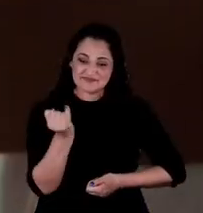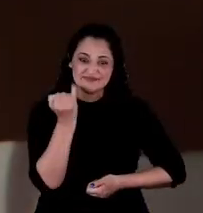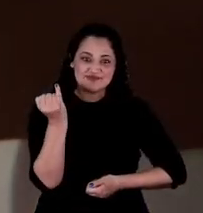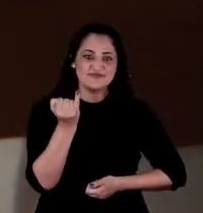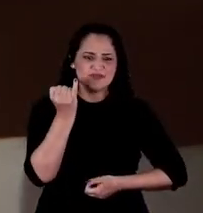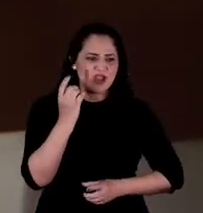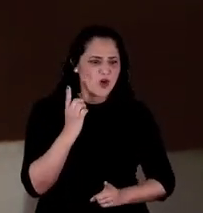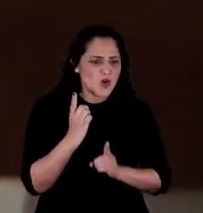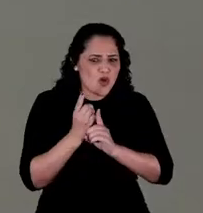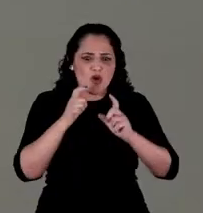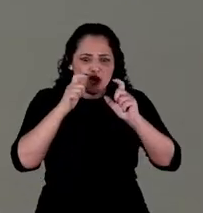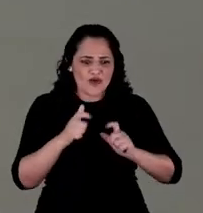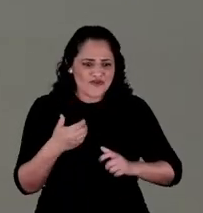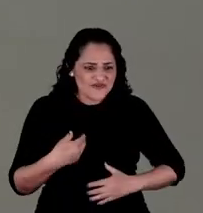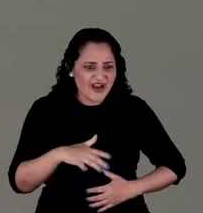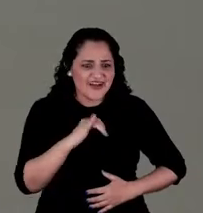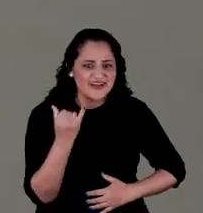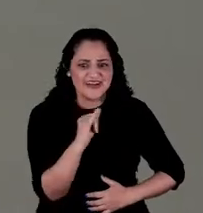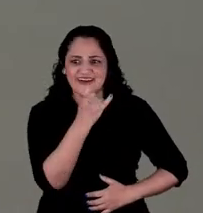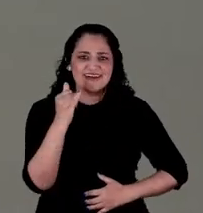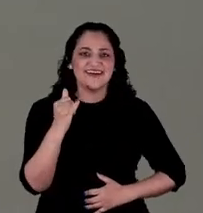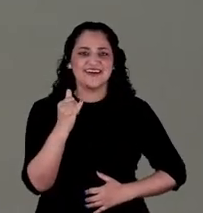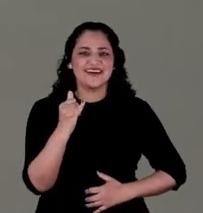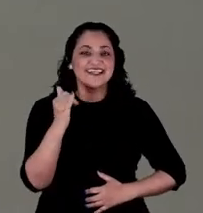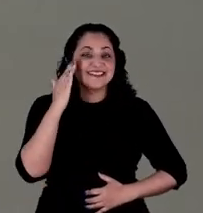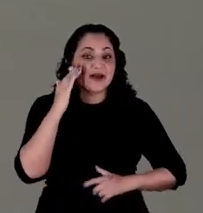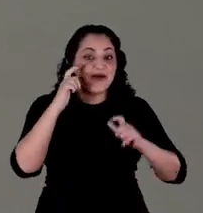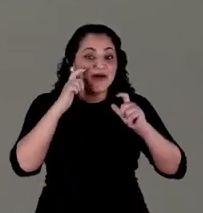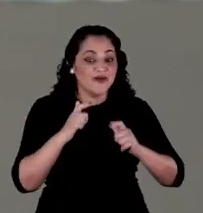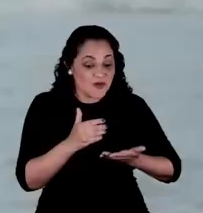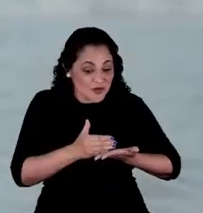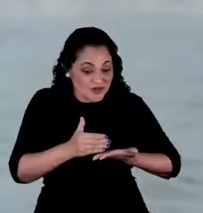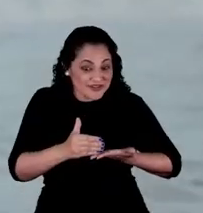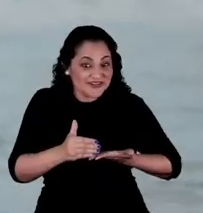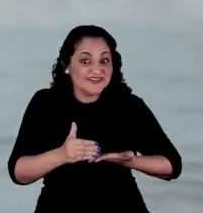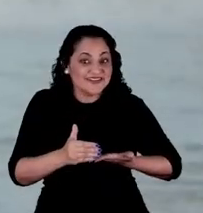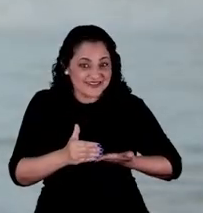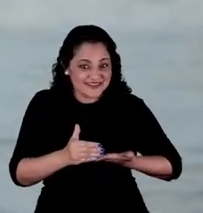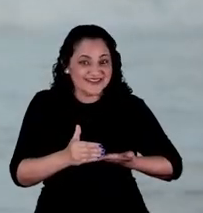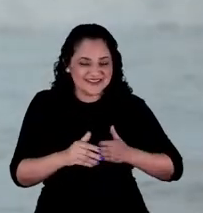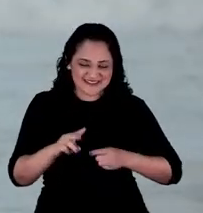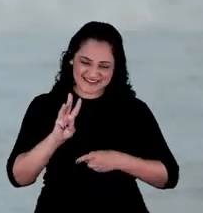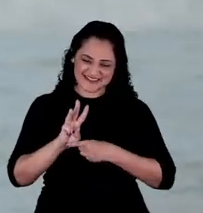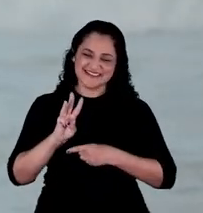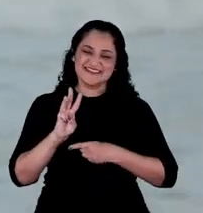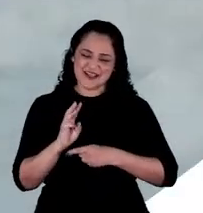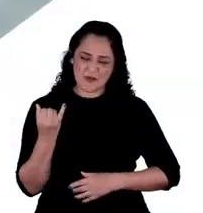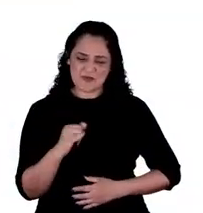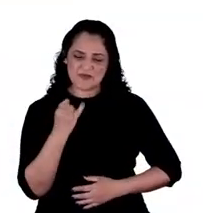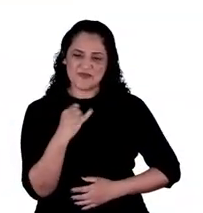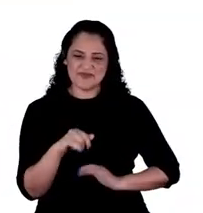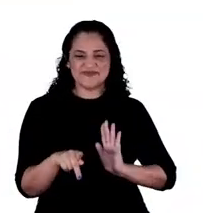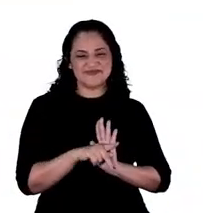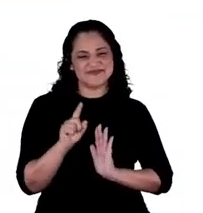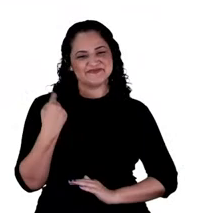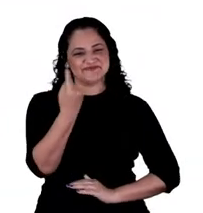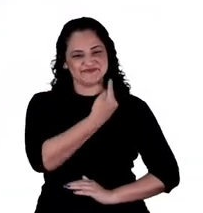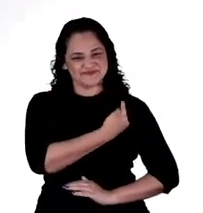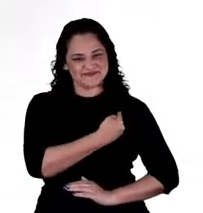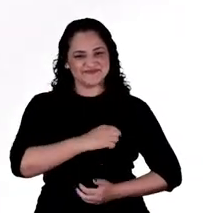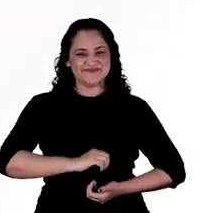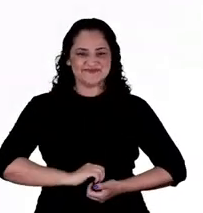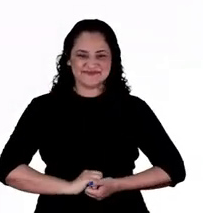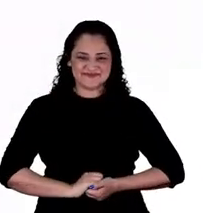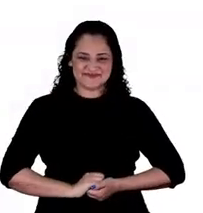e tão importante quanto descobrir para onde ela vai saber de onde ela vem Shell energia